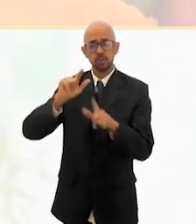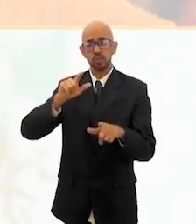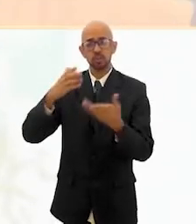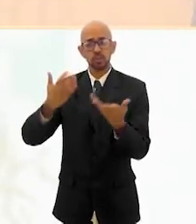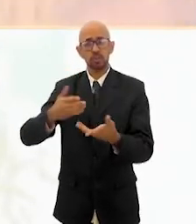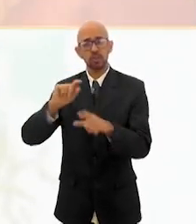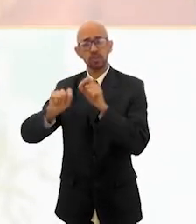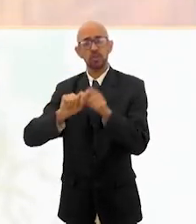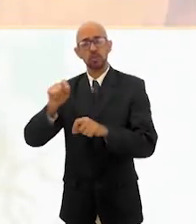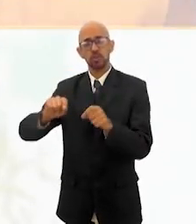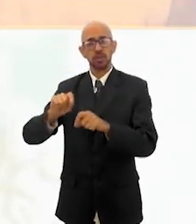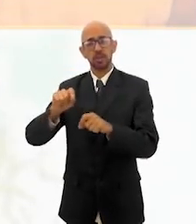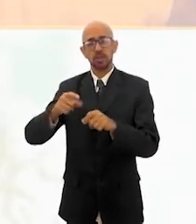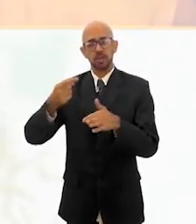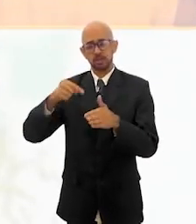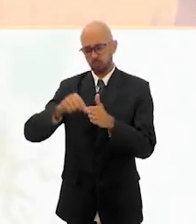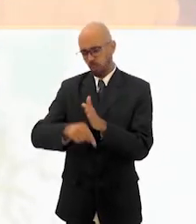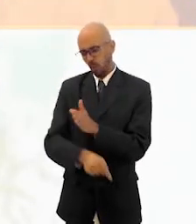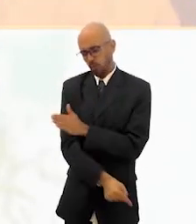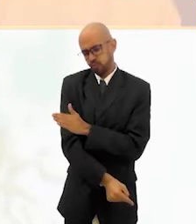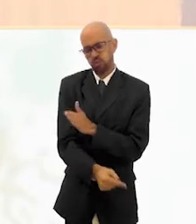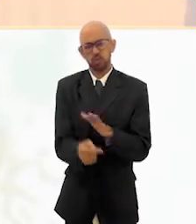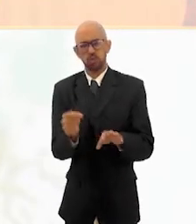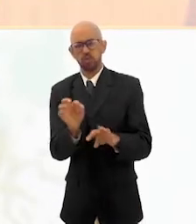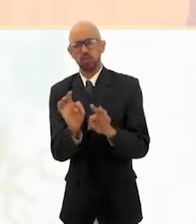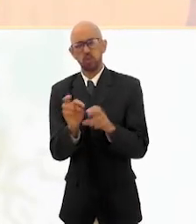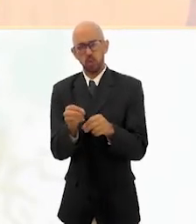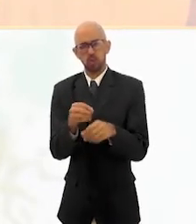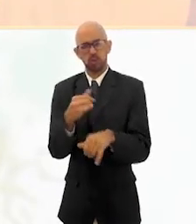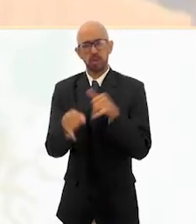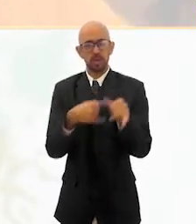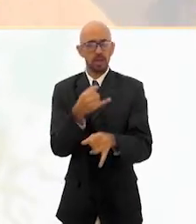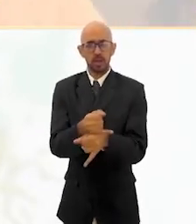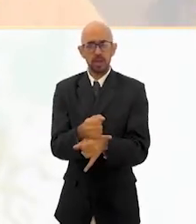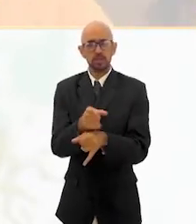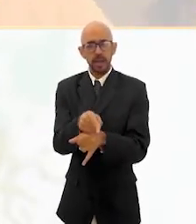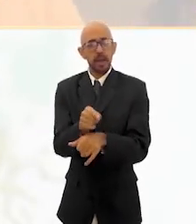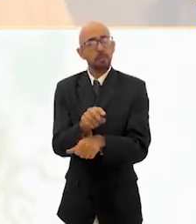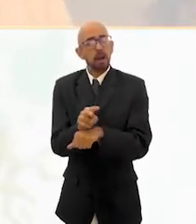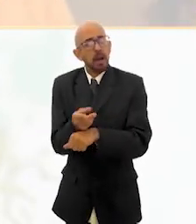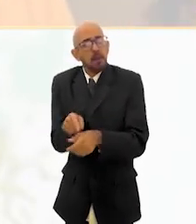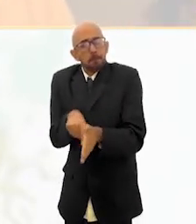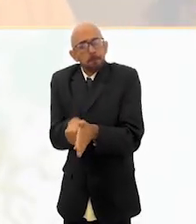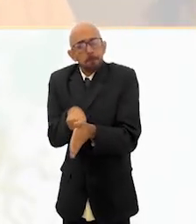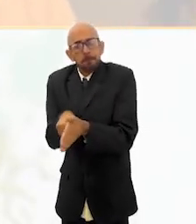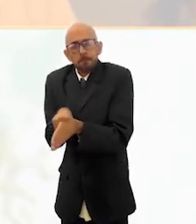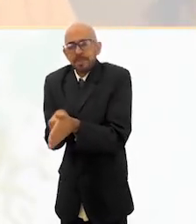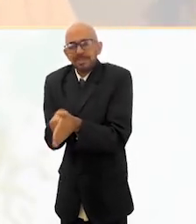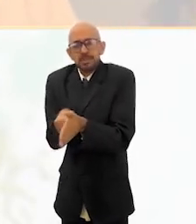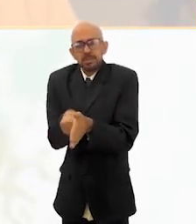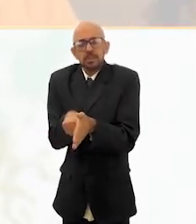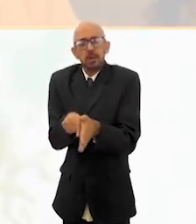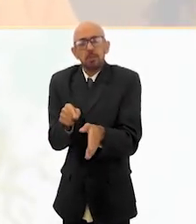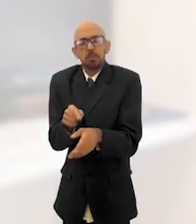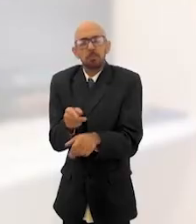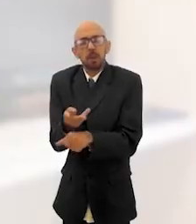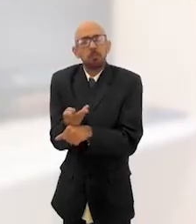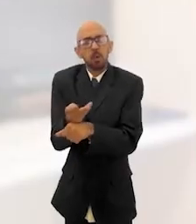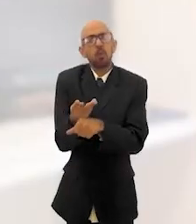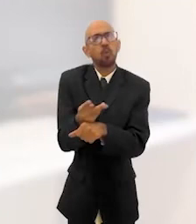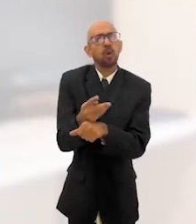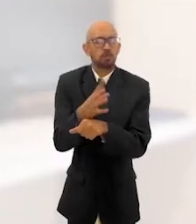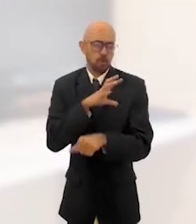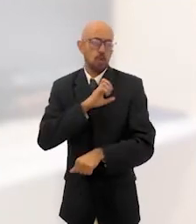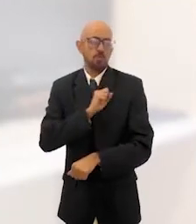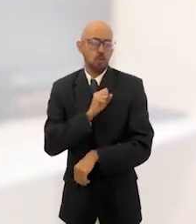nesse mergulho que nós demos nesse período aí do Covid, todo mundo na internet? De qualquer forma, é o carinho, é a atenção, né? É humano,